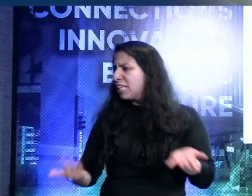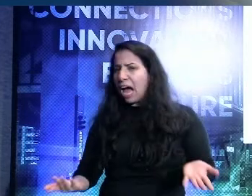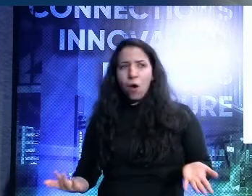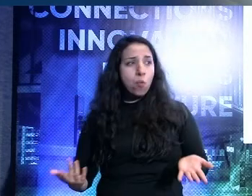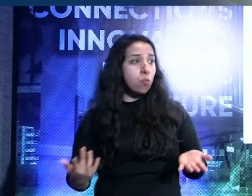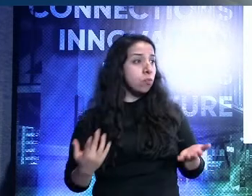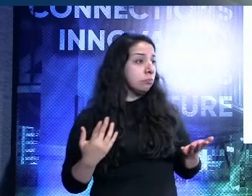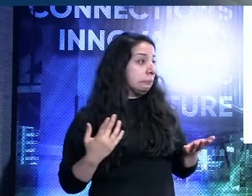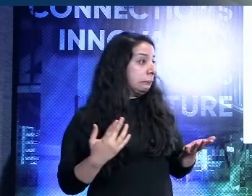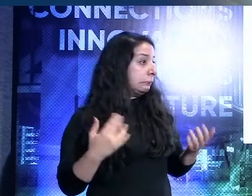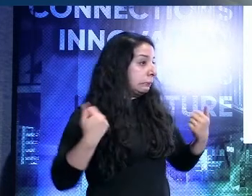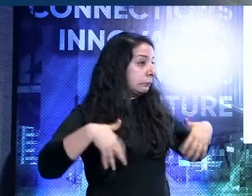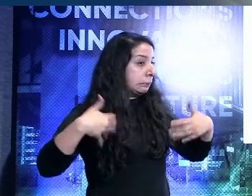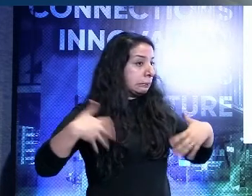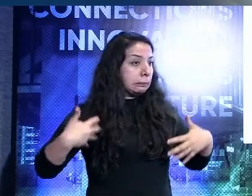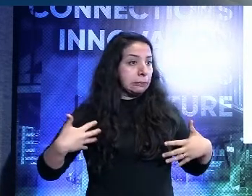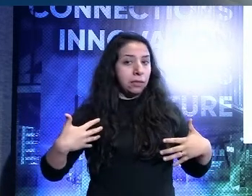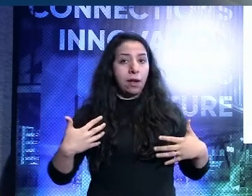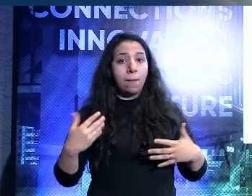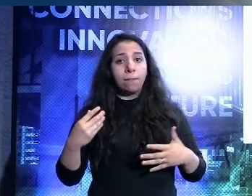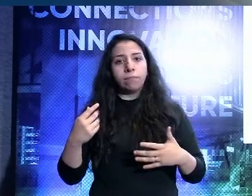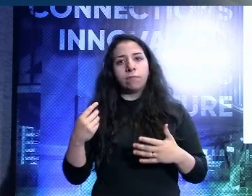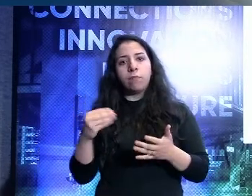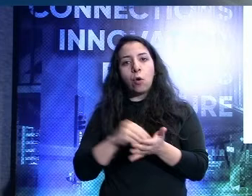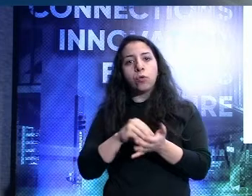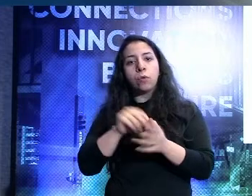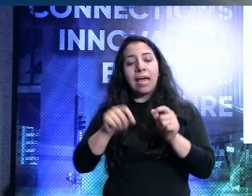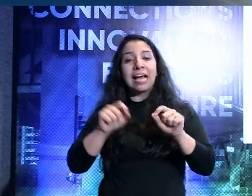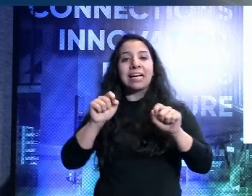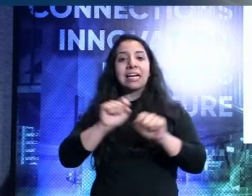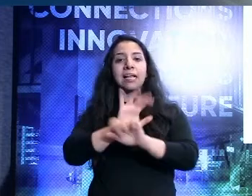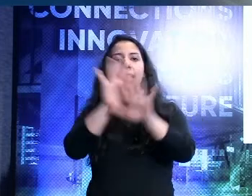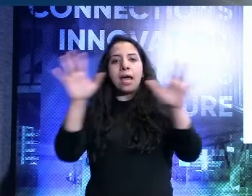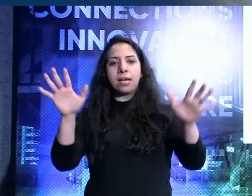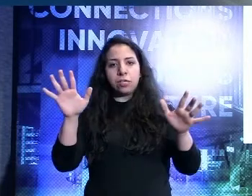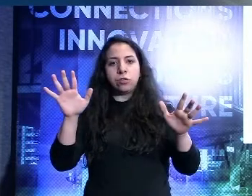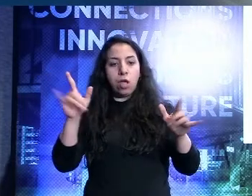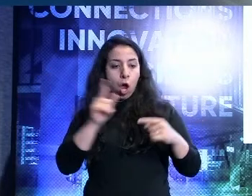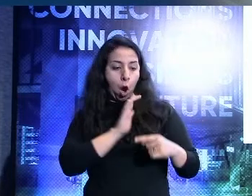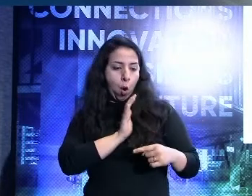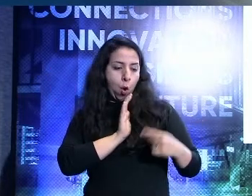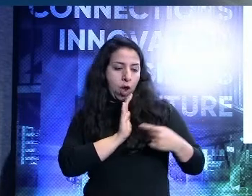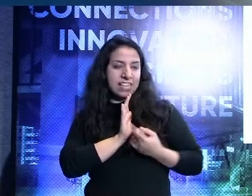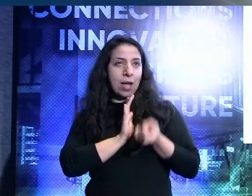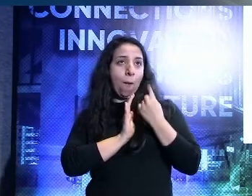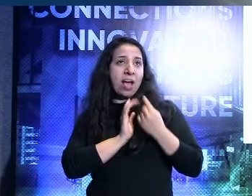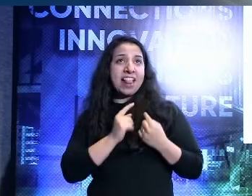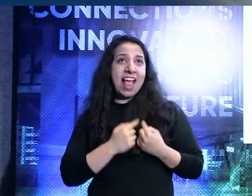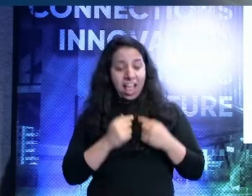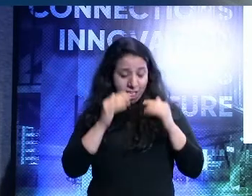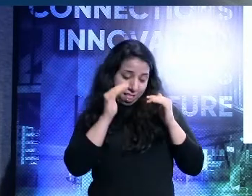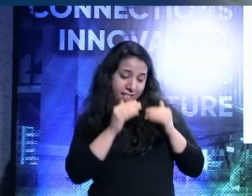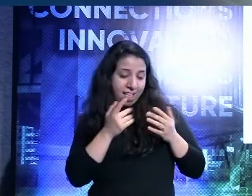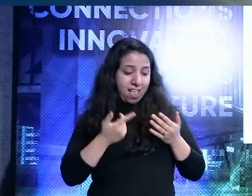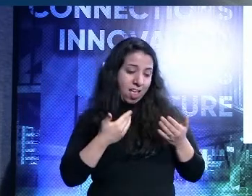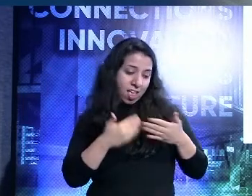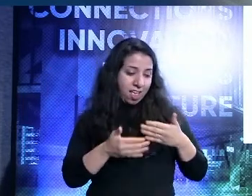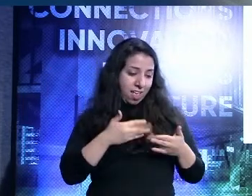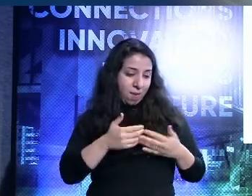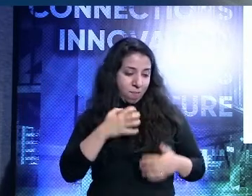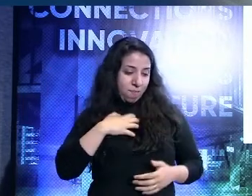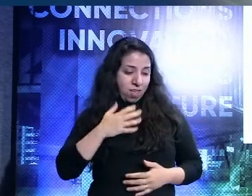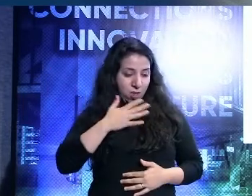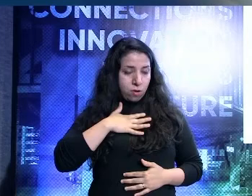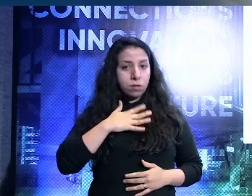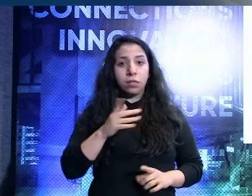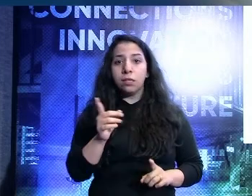precisa de clareza. Você não pode seguir o seu coração, faz da maneira que você achar melhor, interprete do seu jeito, não. Você precisa de